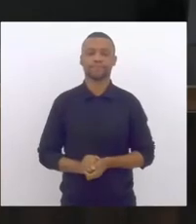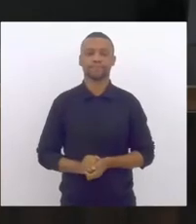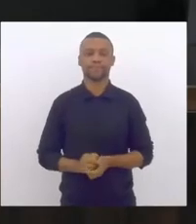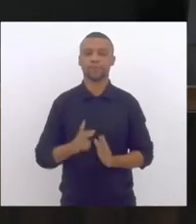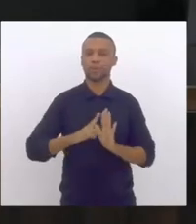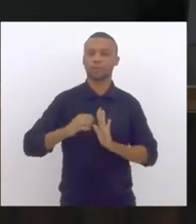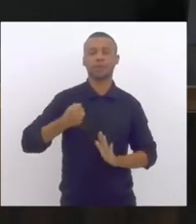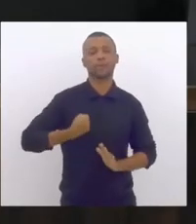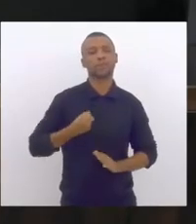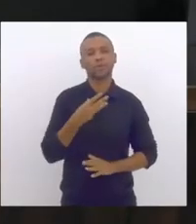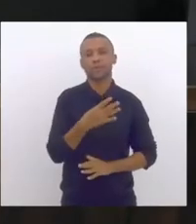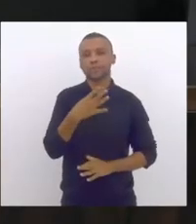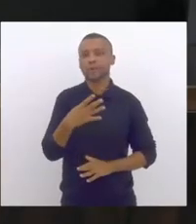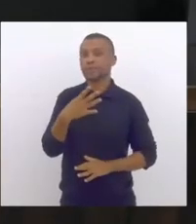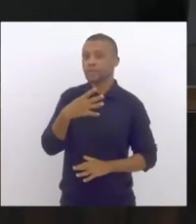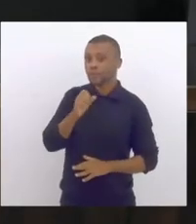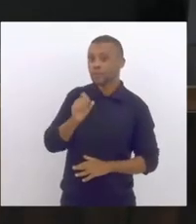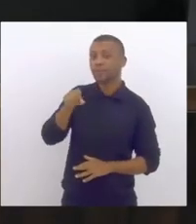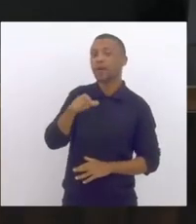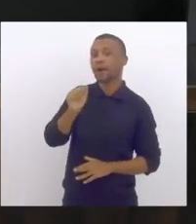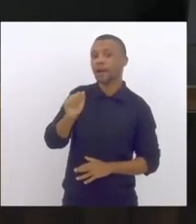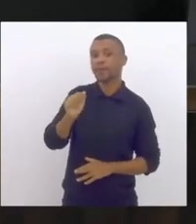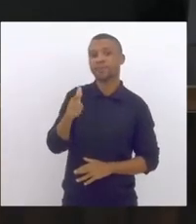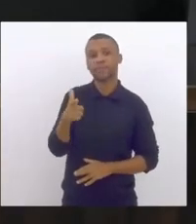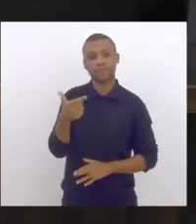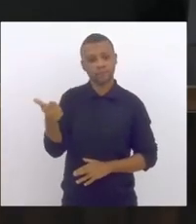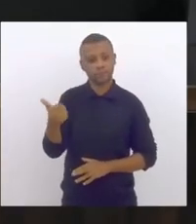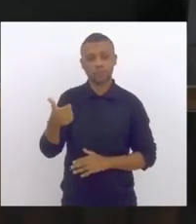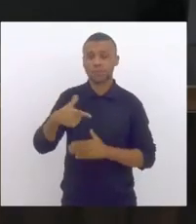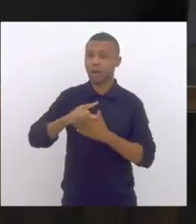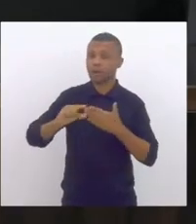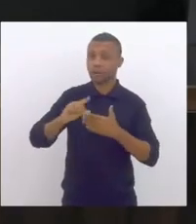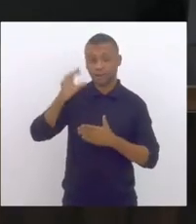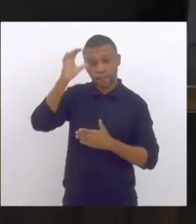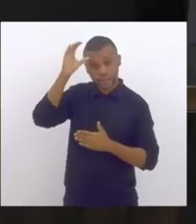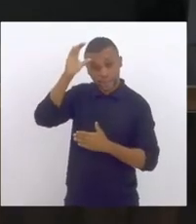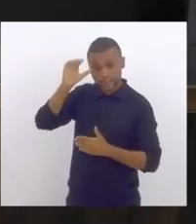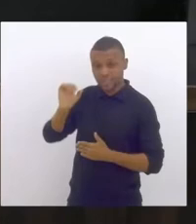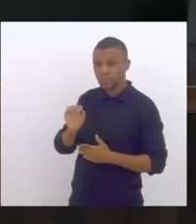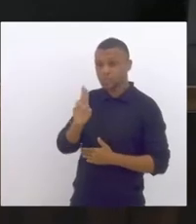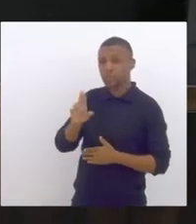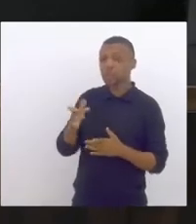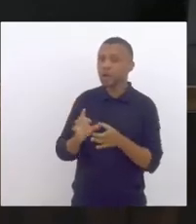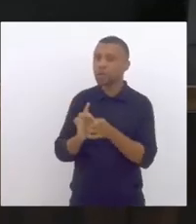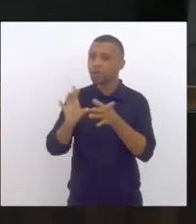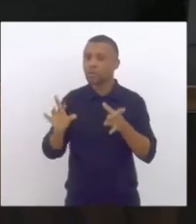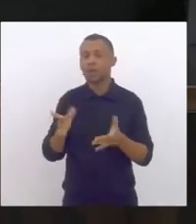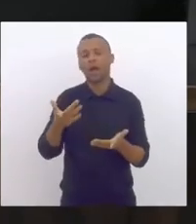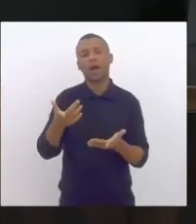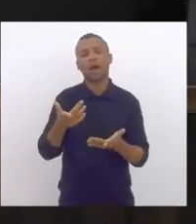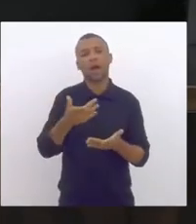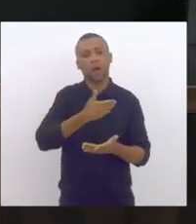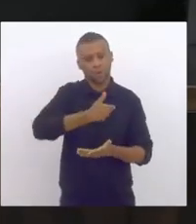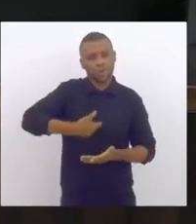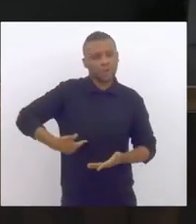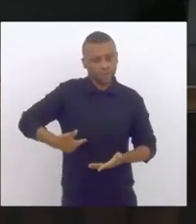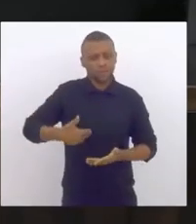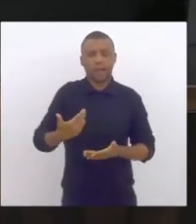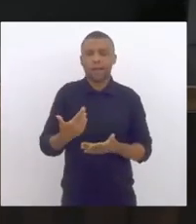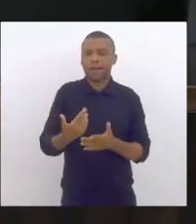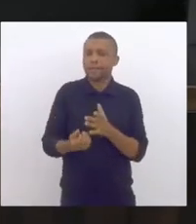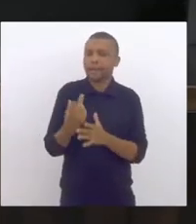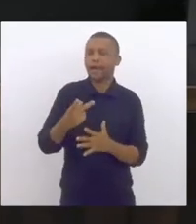lei 4448-A de 21, de autoria da deputada Tia Ju, que autoriza o Poder Executivo a estabelecer parâmetros para a implantação